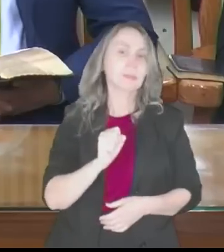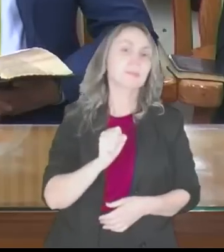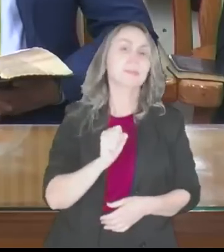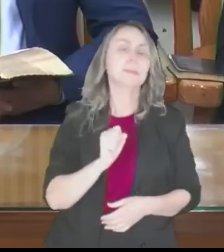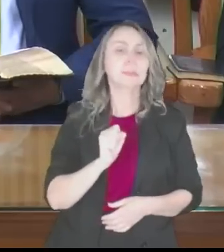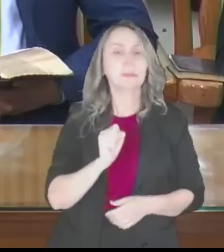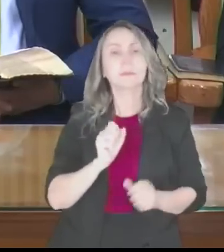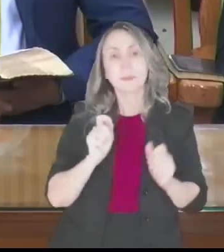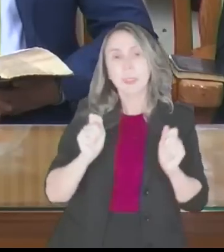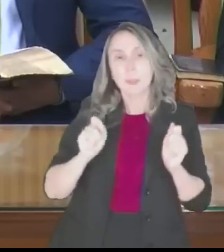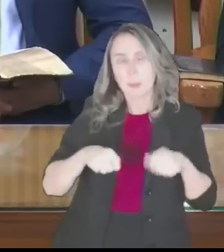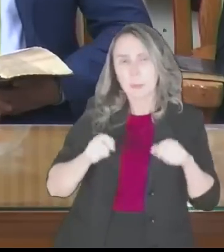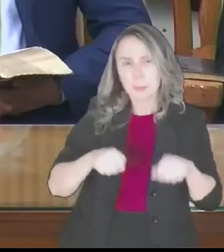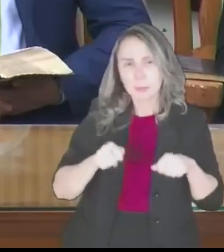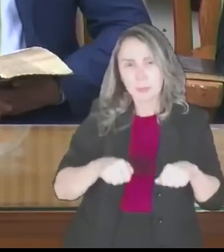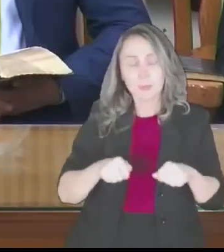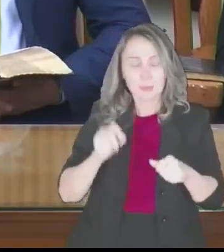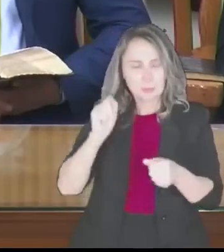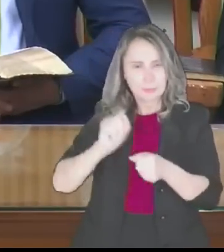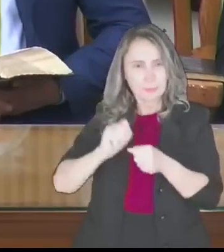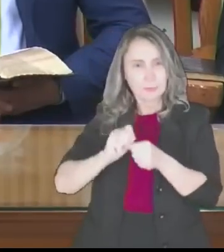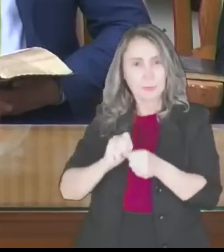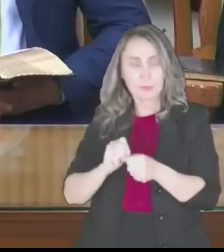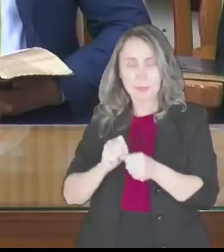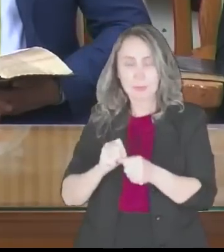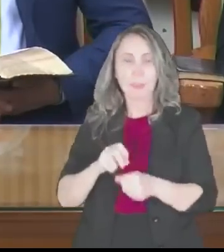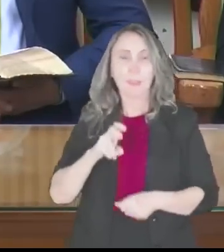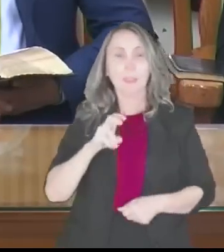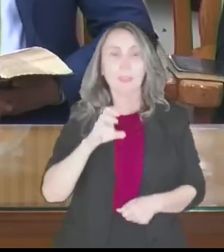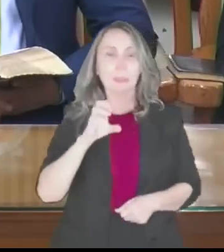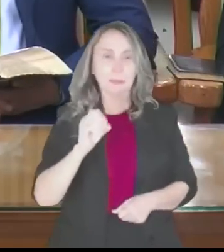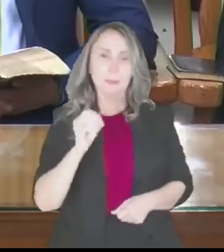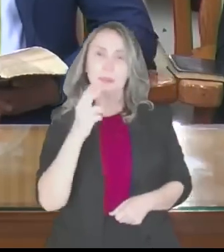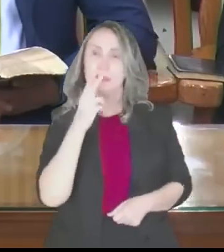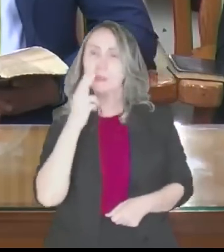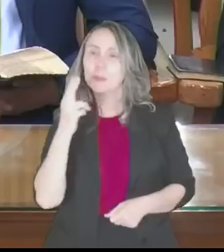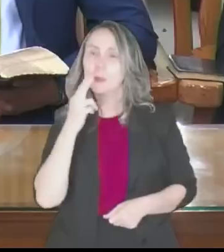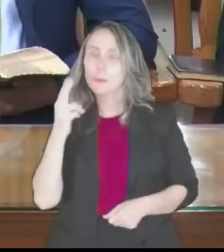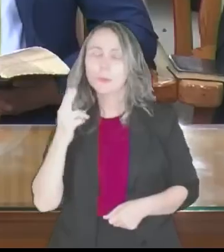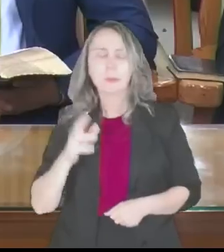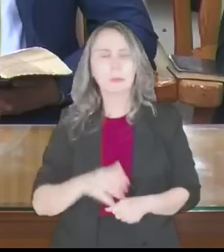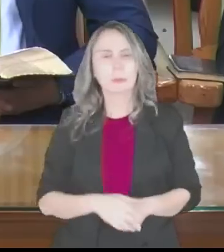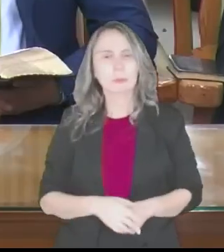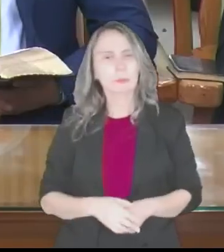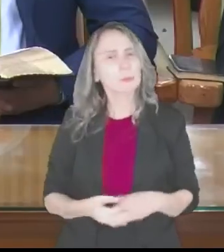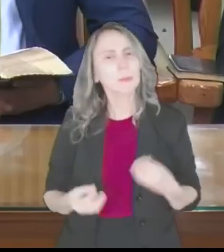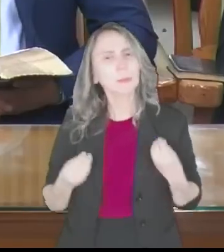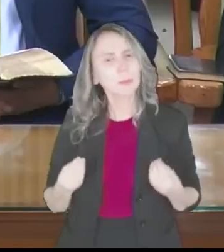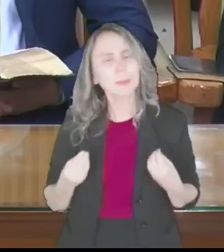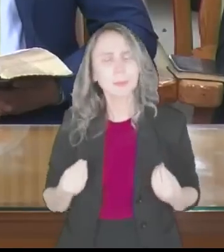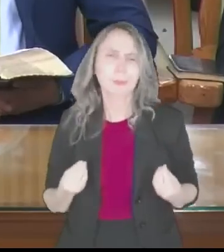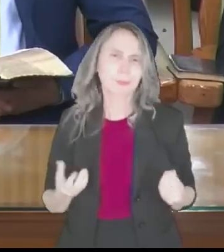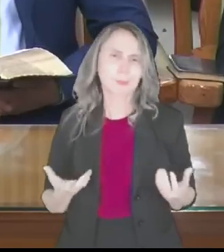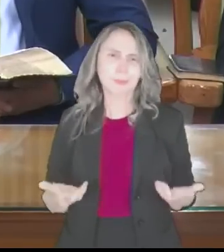alguém? Dá ou não dá? Mesmo onde é que nós estamos?